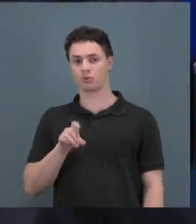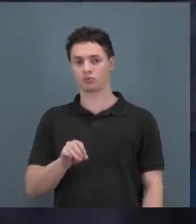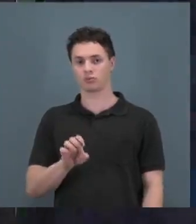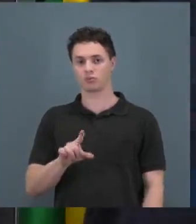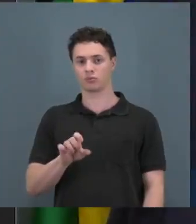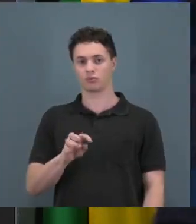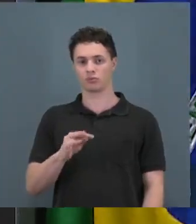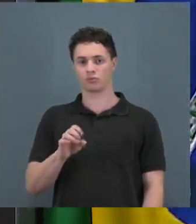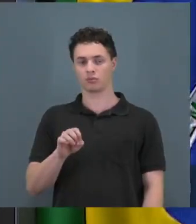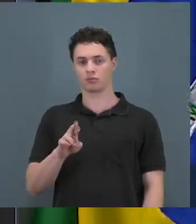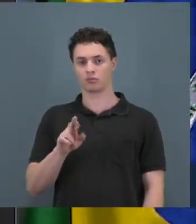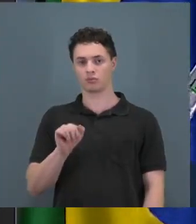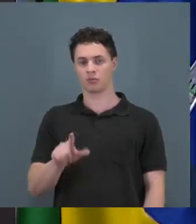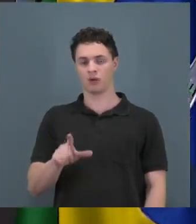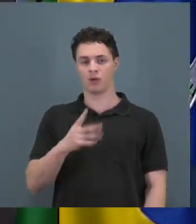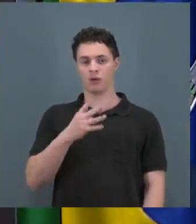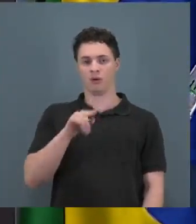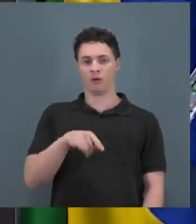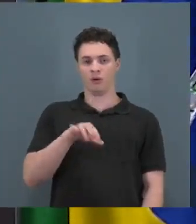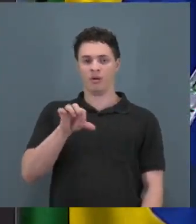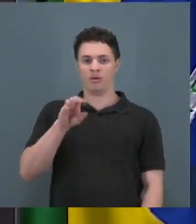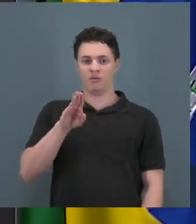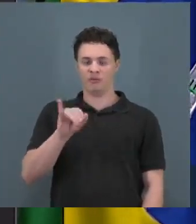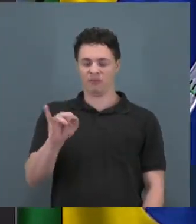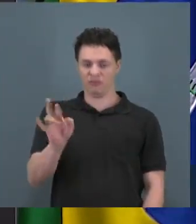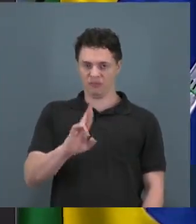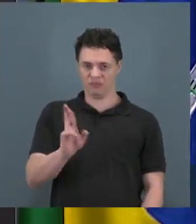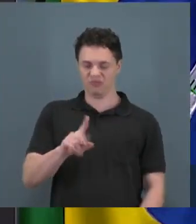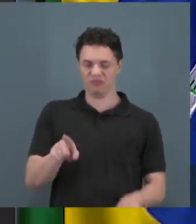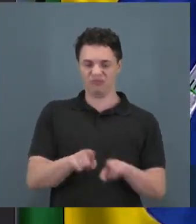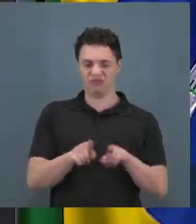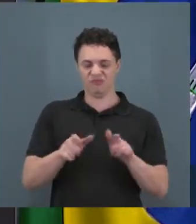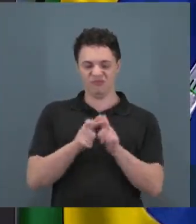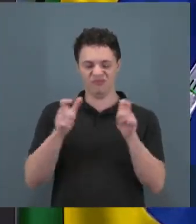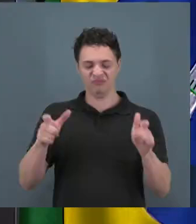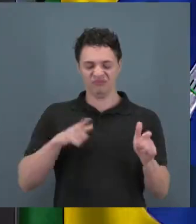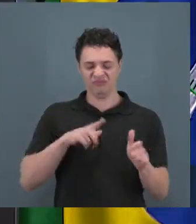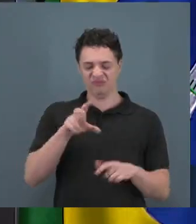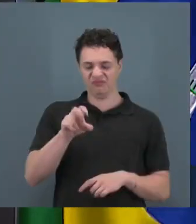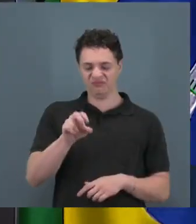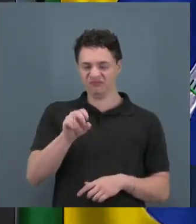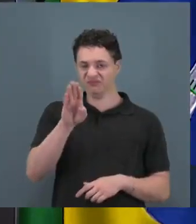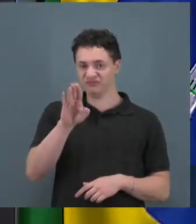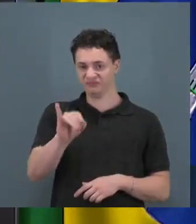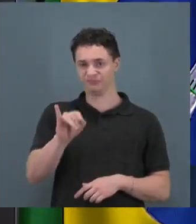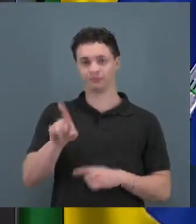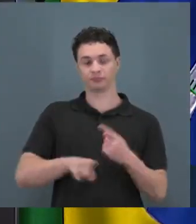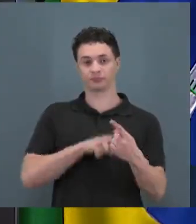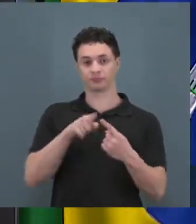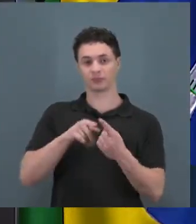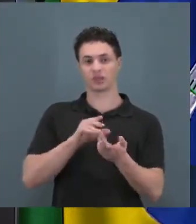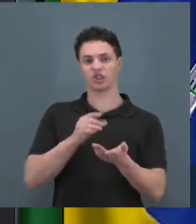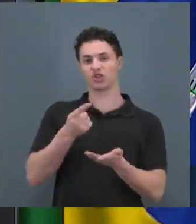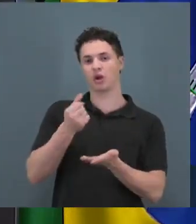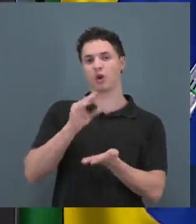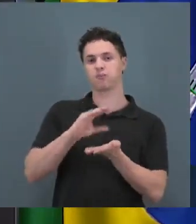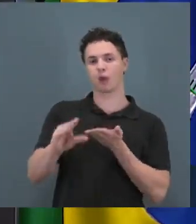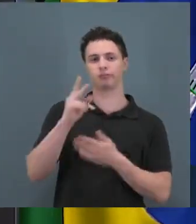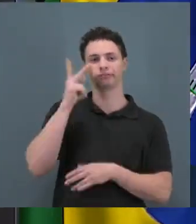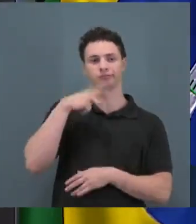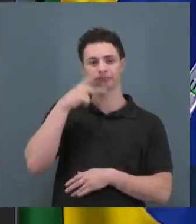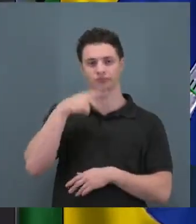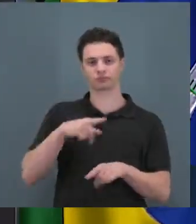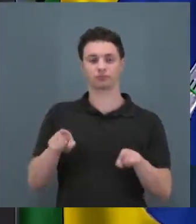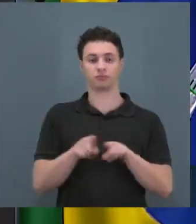4,9 bilhões de reais, o volume disponível de 50 bilhões para emendas parlamentares e